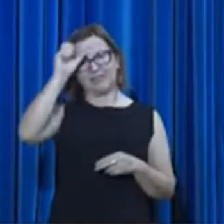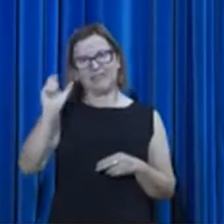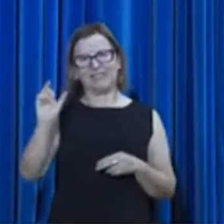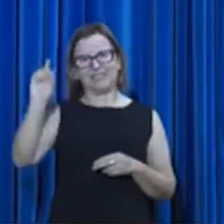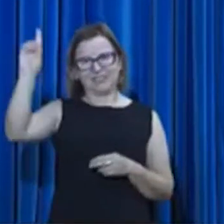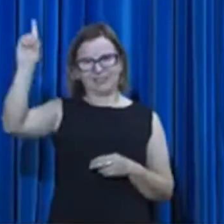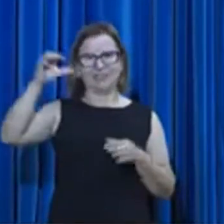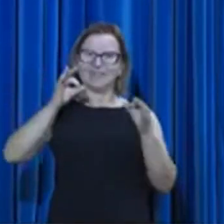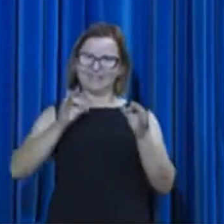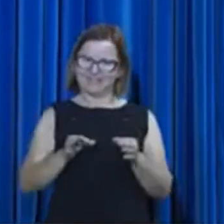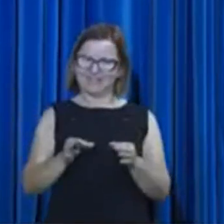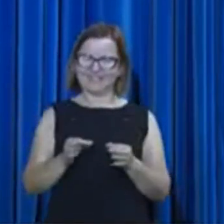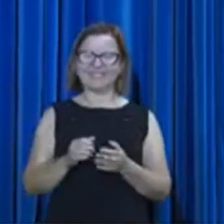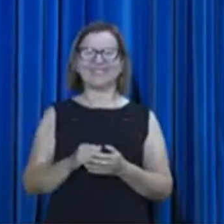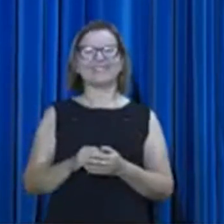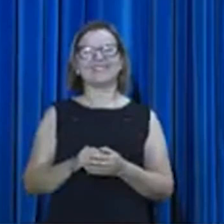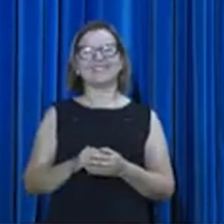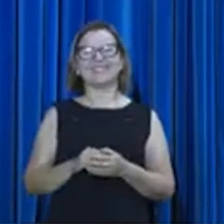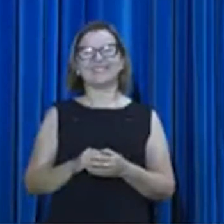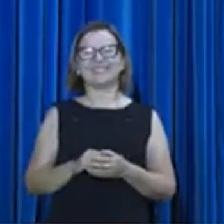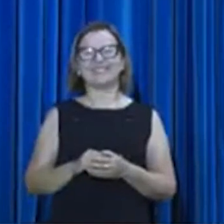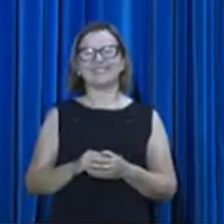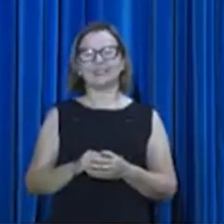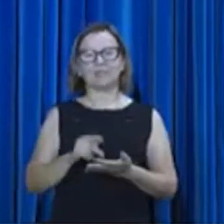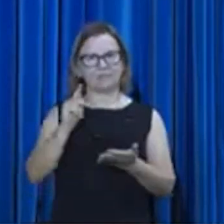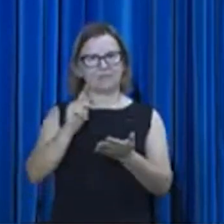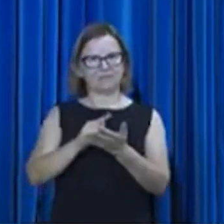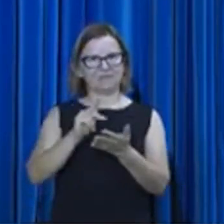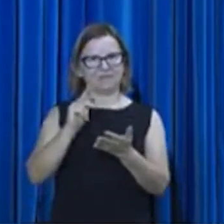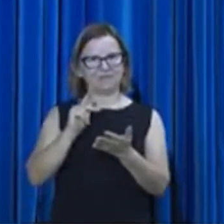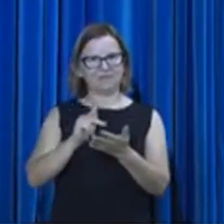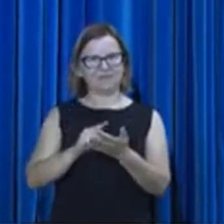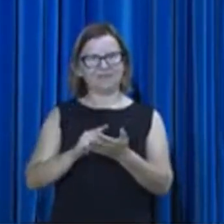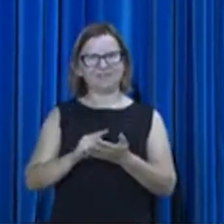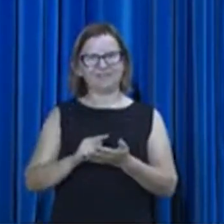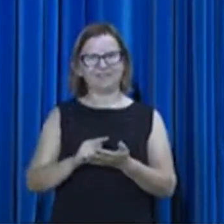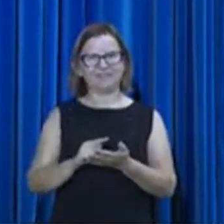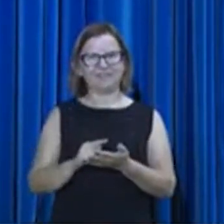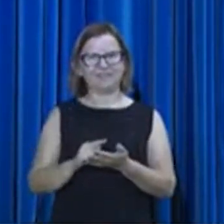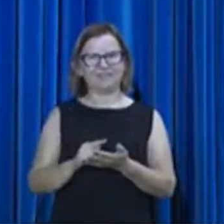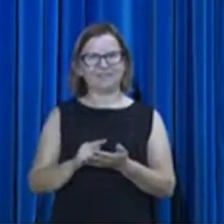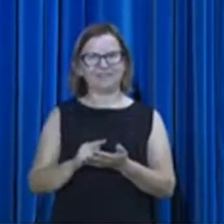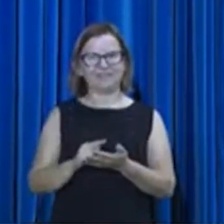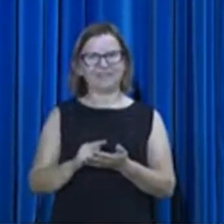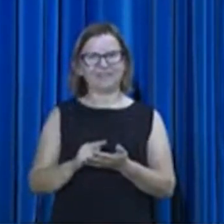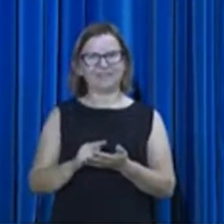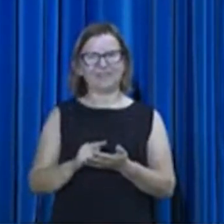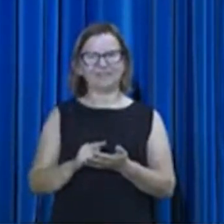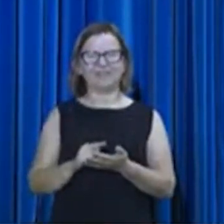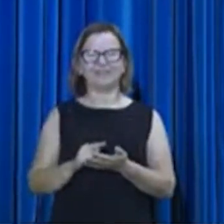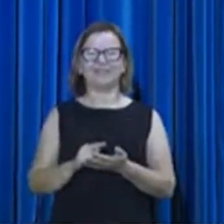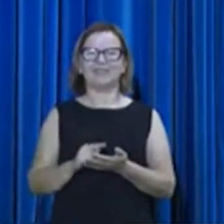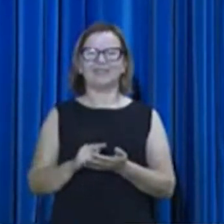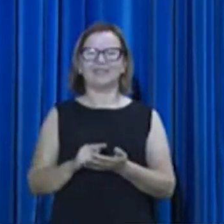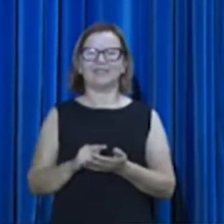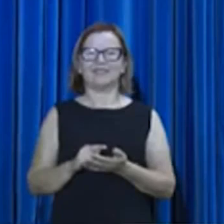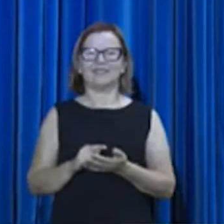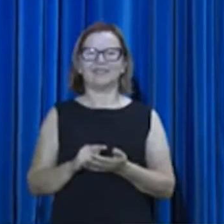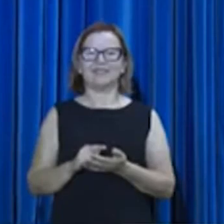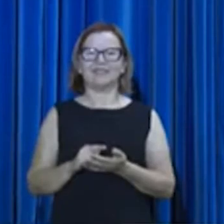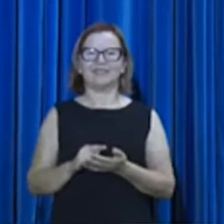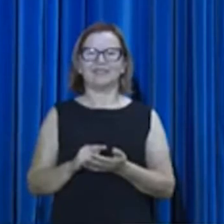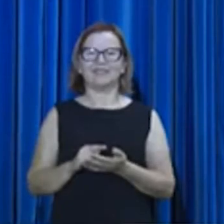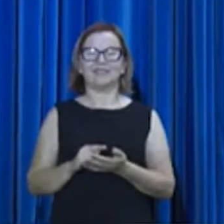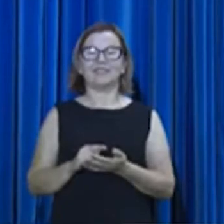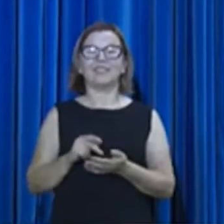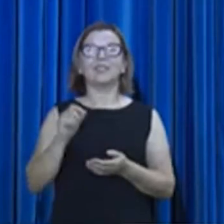Deus, certo? É verdade. Qual é a condição, então,